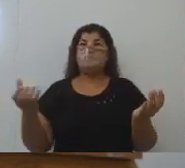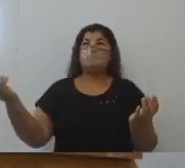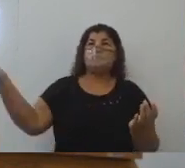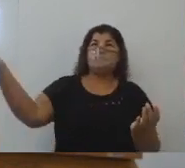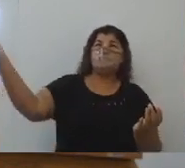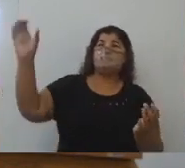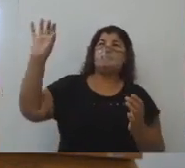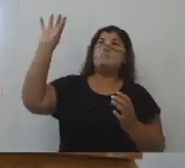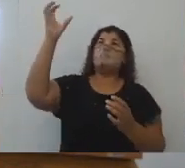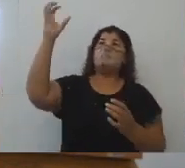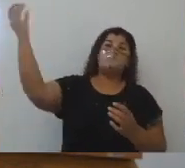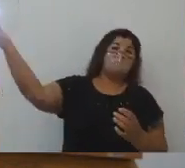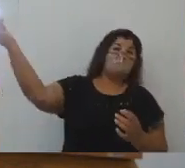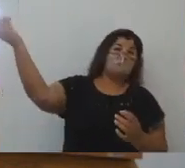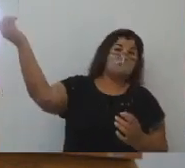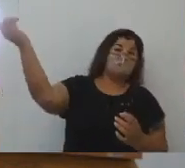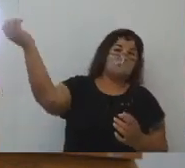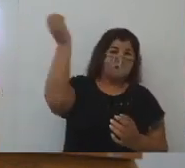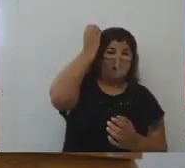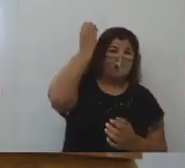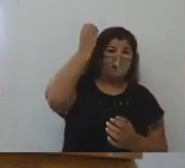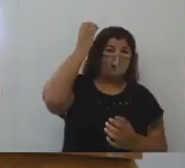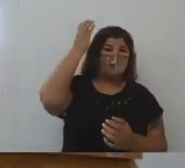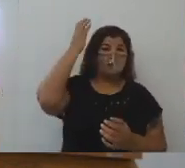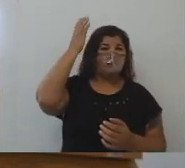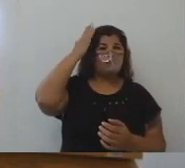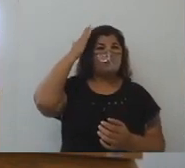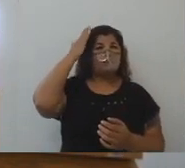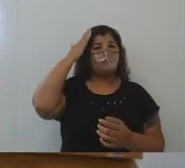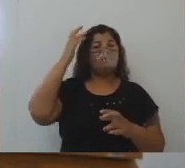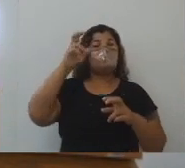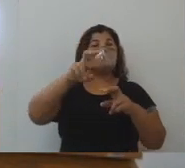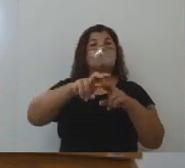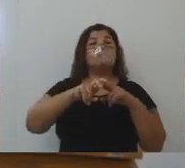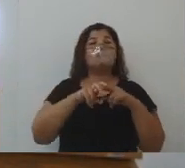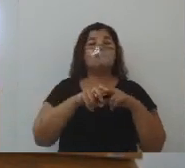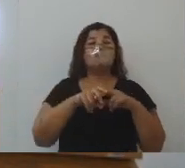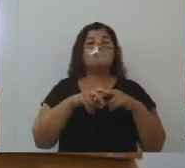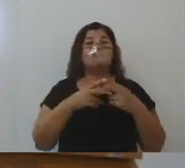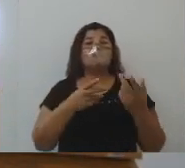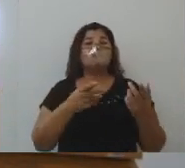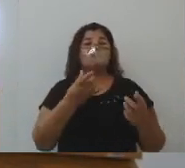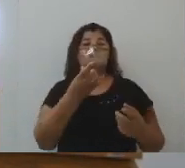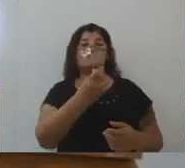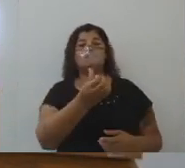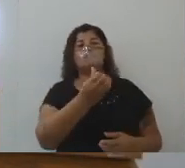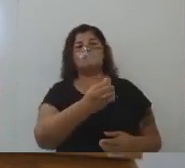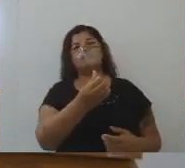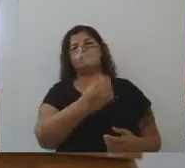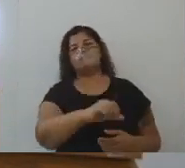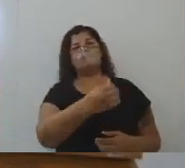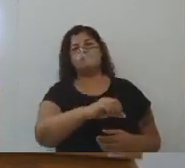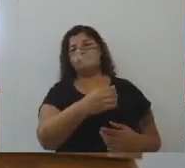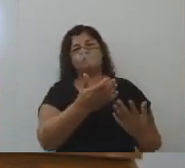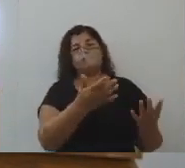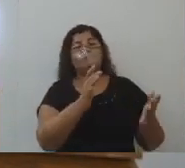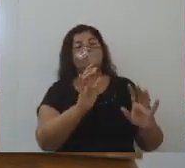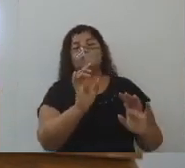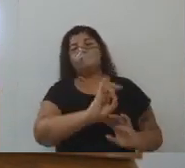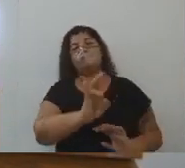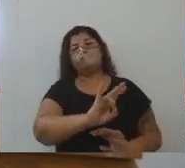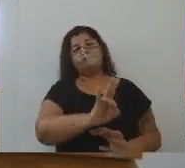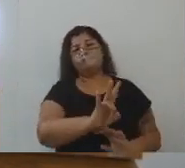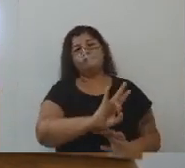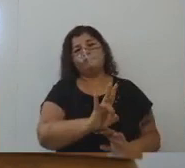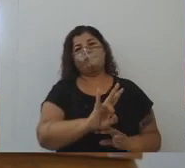lampadada na cabeça, se é que existe essa palavra, pelo único fato dele ser homossexual. Mas espera aí, Hugo, como é